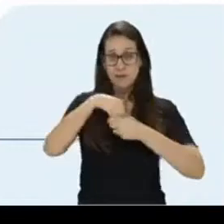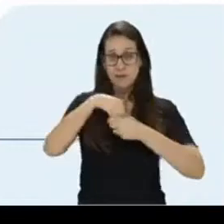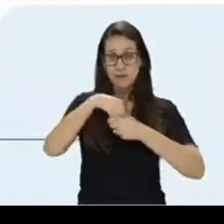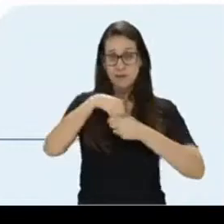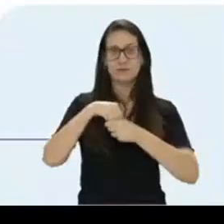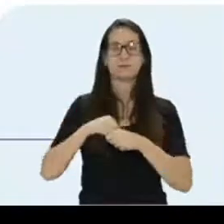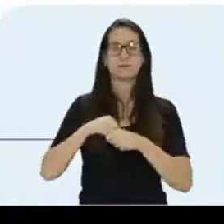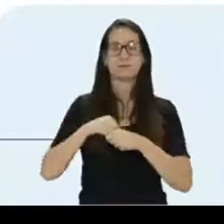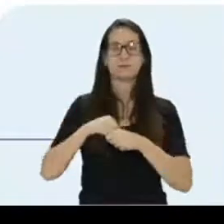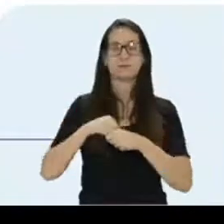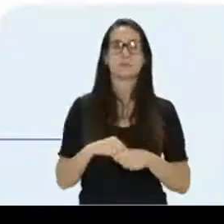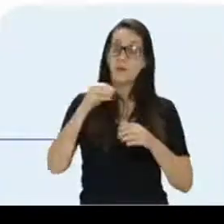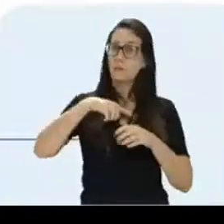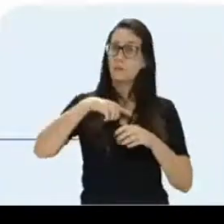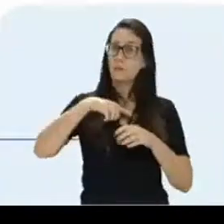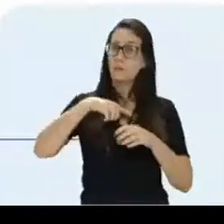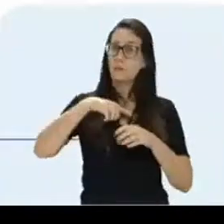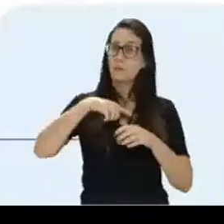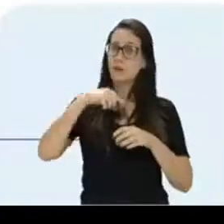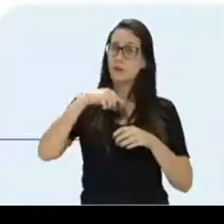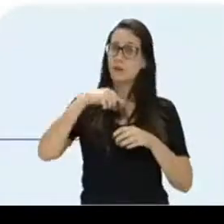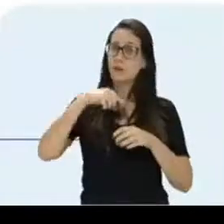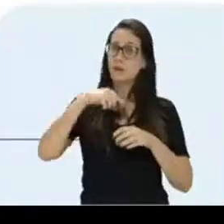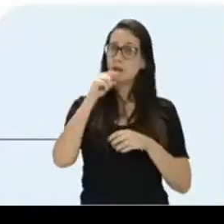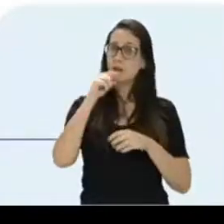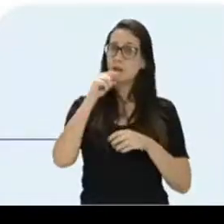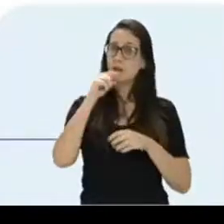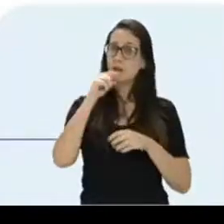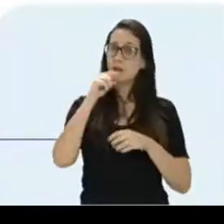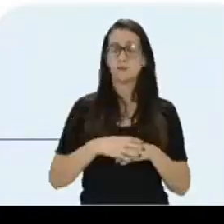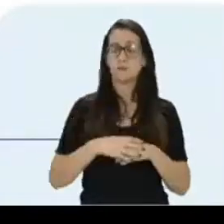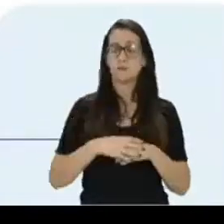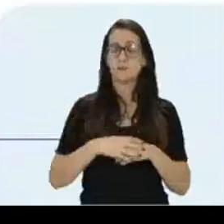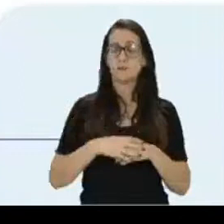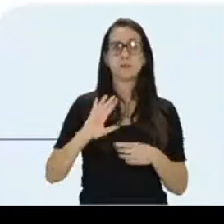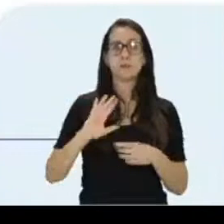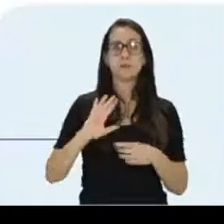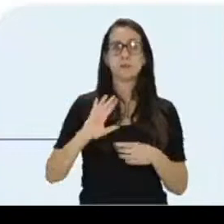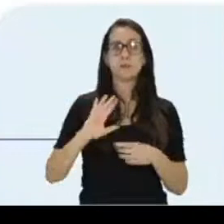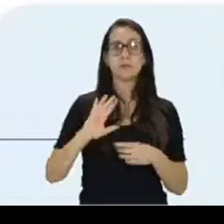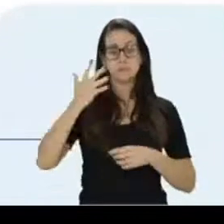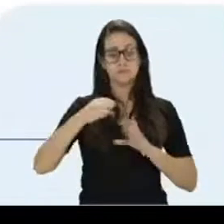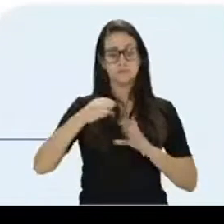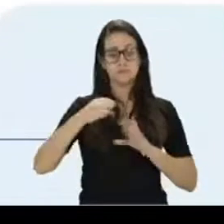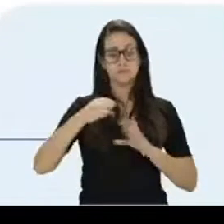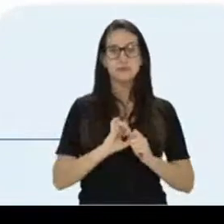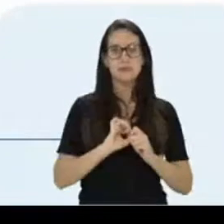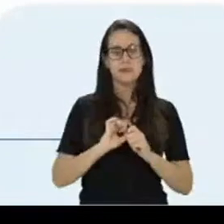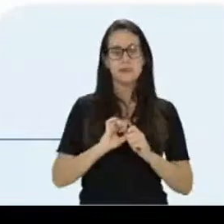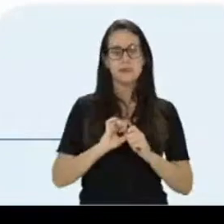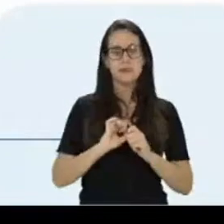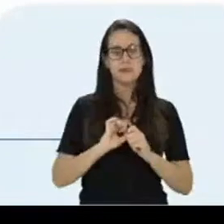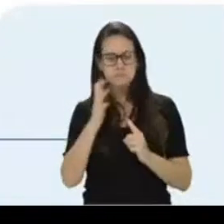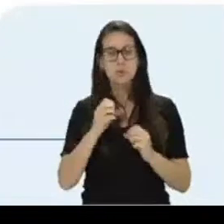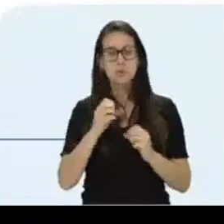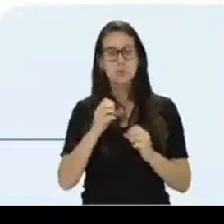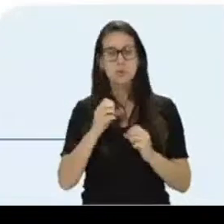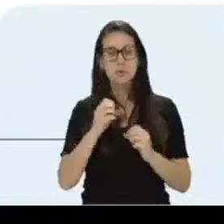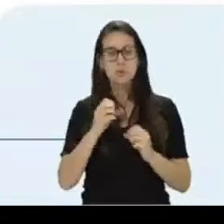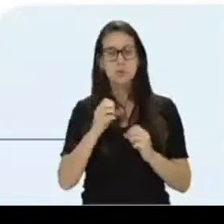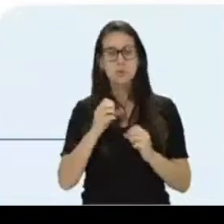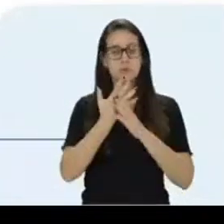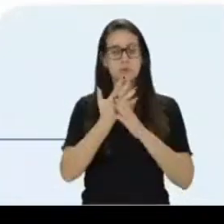de água. Então, ela permite, então, que as reações aconteçam da célula sem interferir na